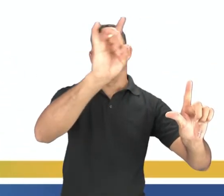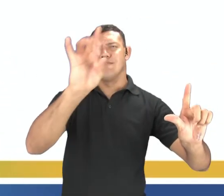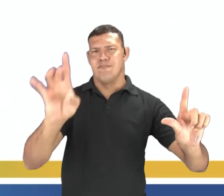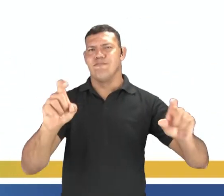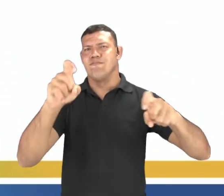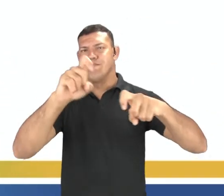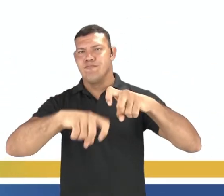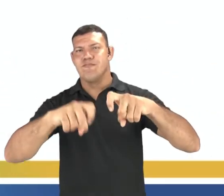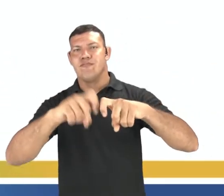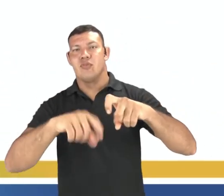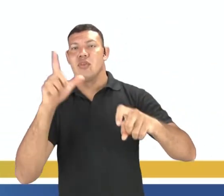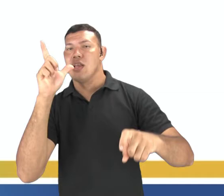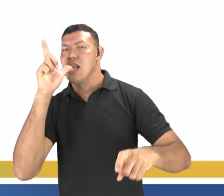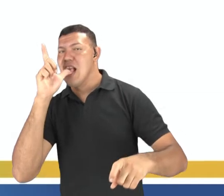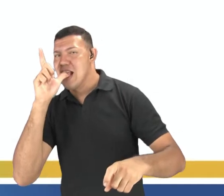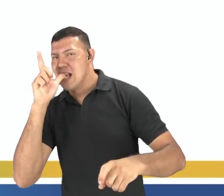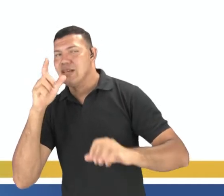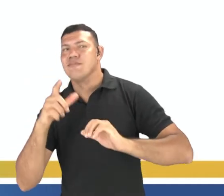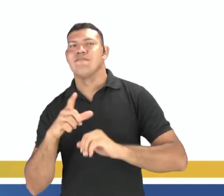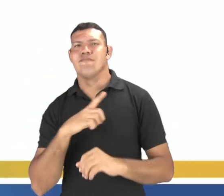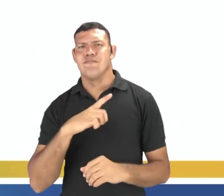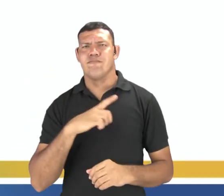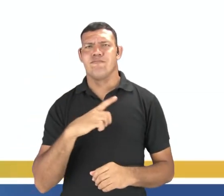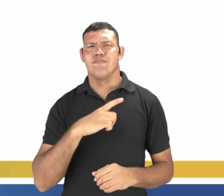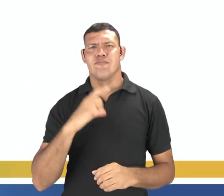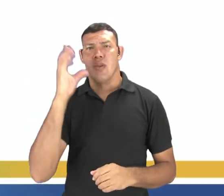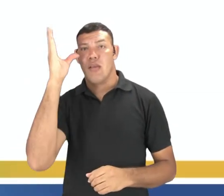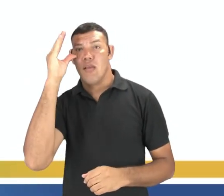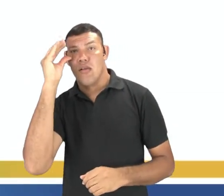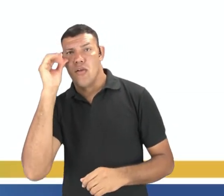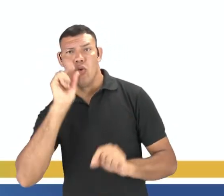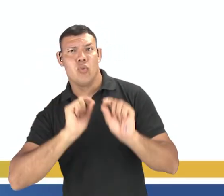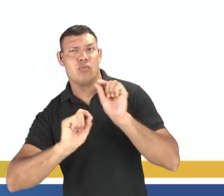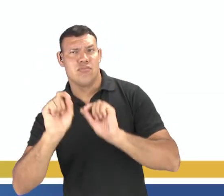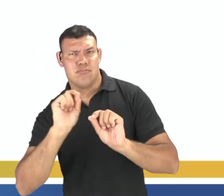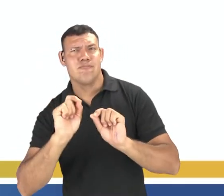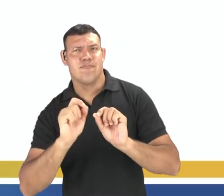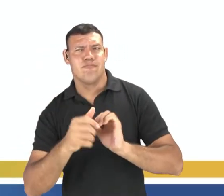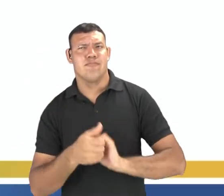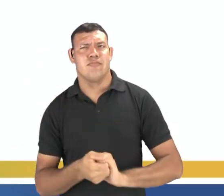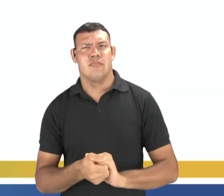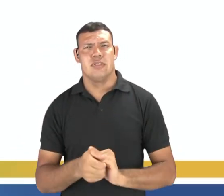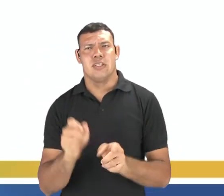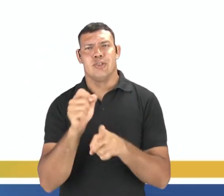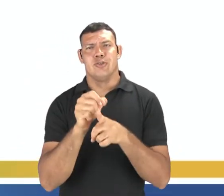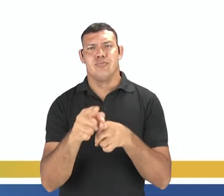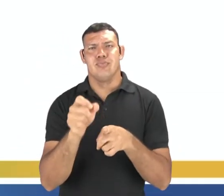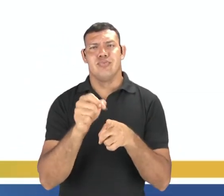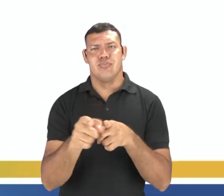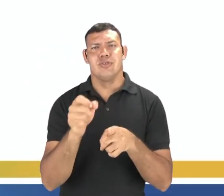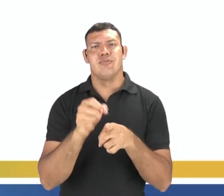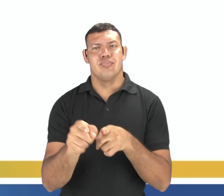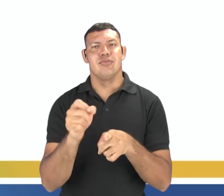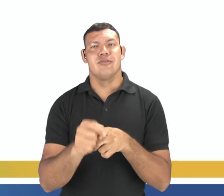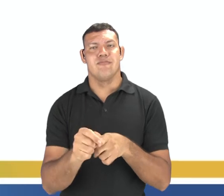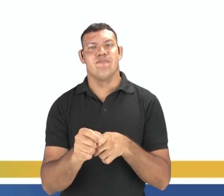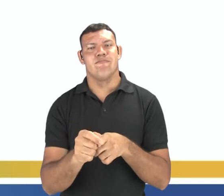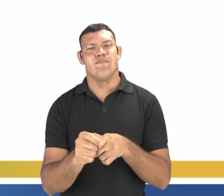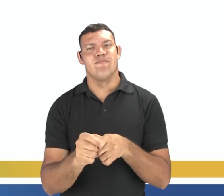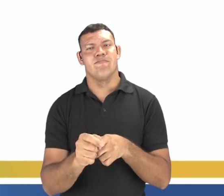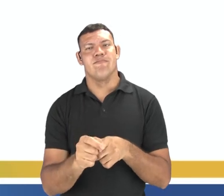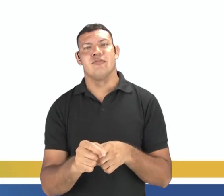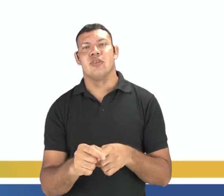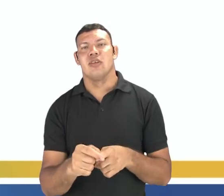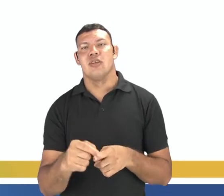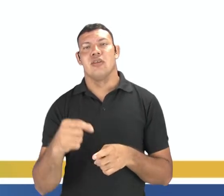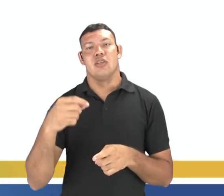sistema masculino. Também nós temos uma curiosidade aí. A cada ejaculação, elas são liberadas entre